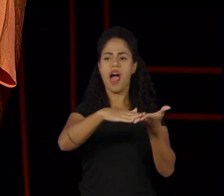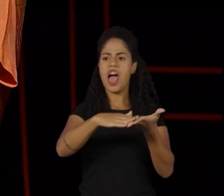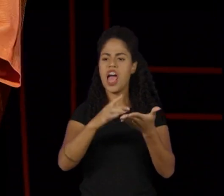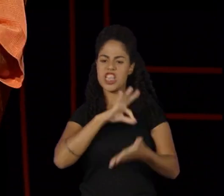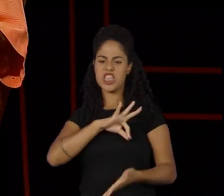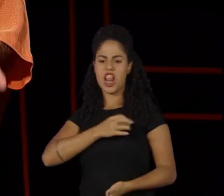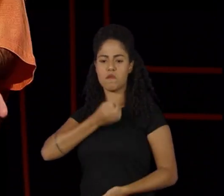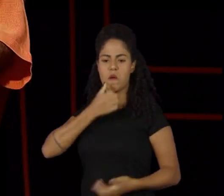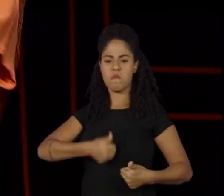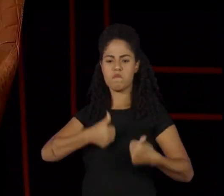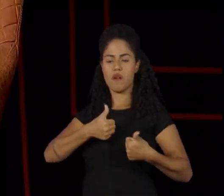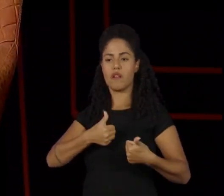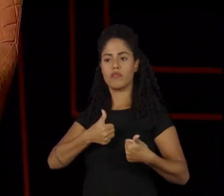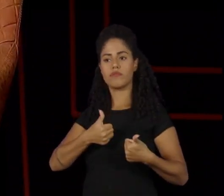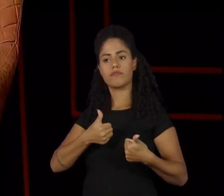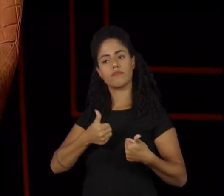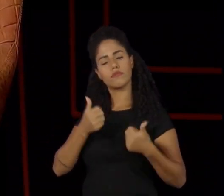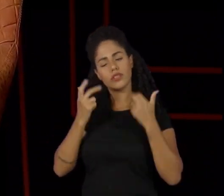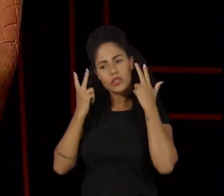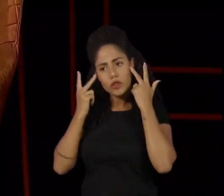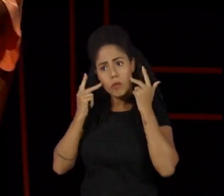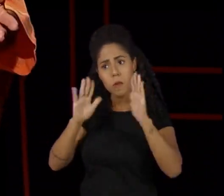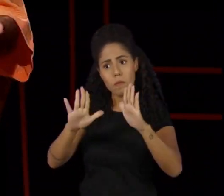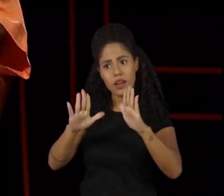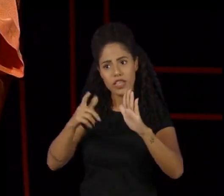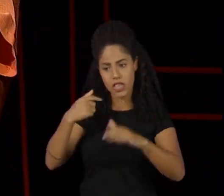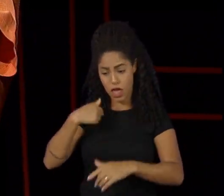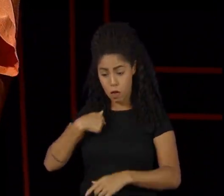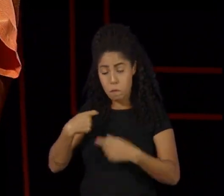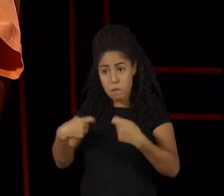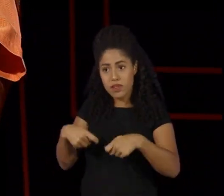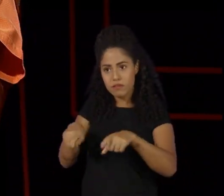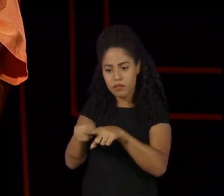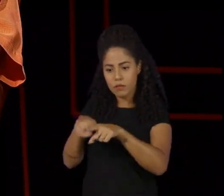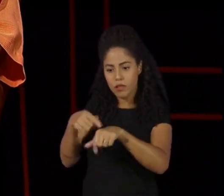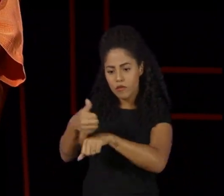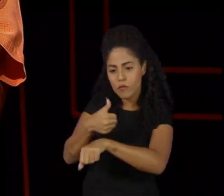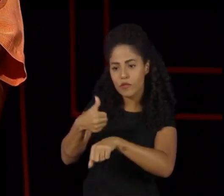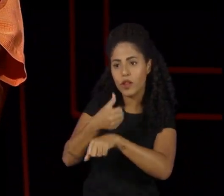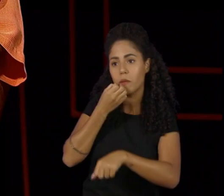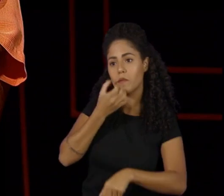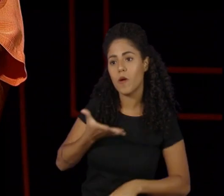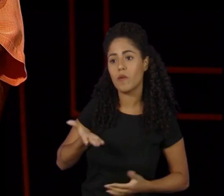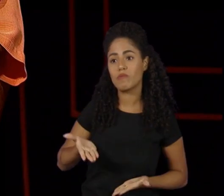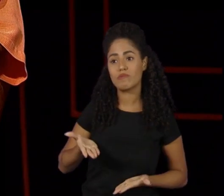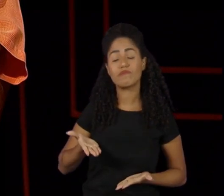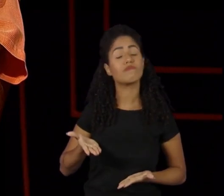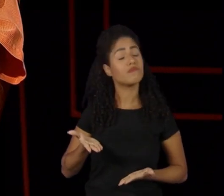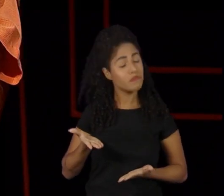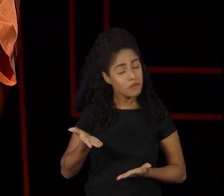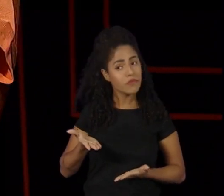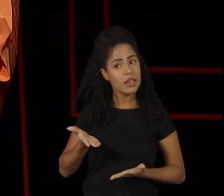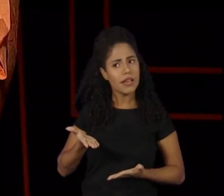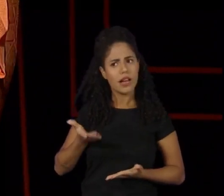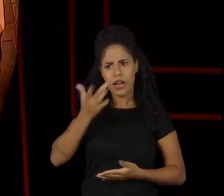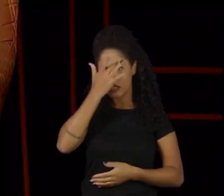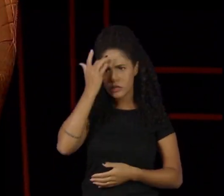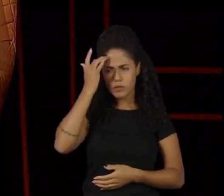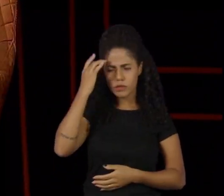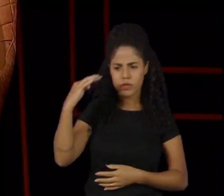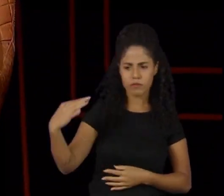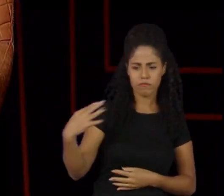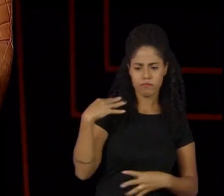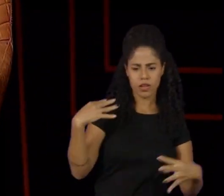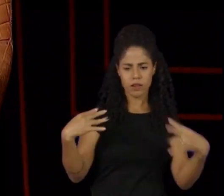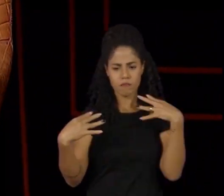tudo bem, faz parte, você tem que pagar suas coisas e tal, não sei o que, pererei. Mas o reconhecimento do